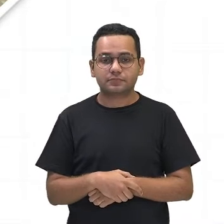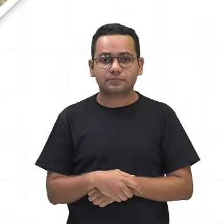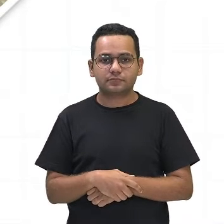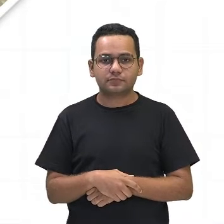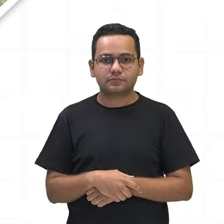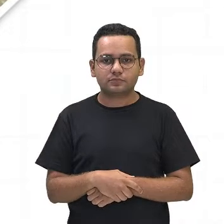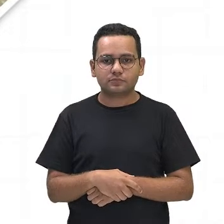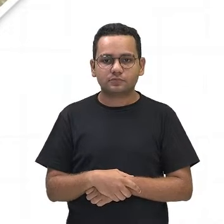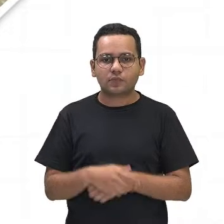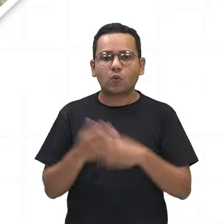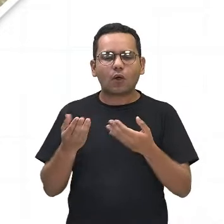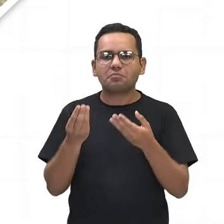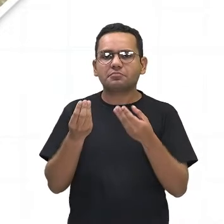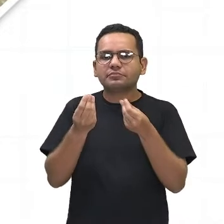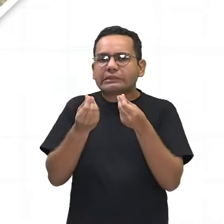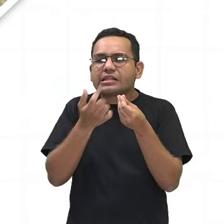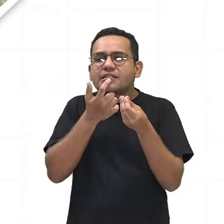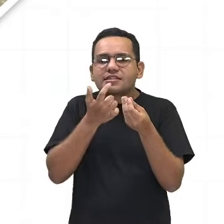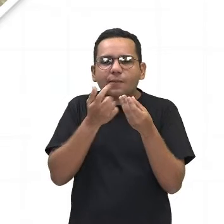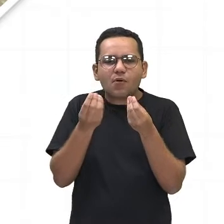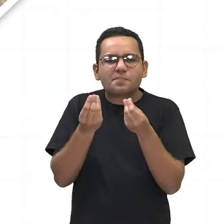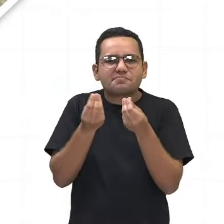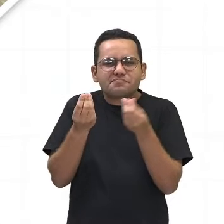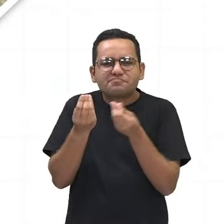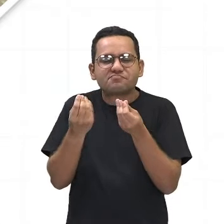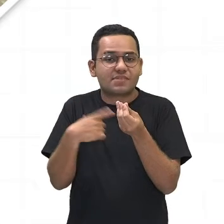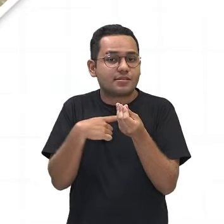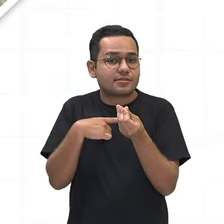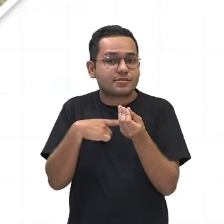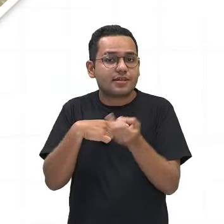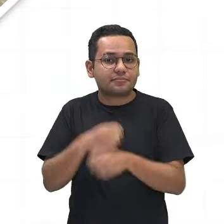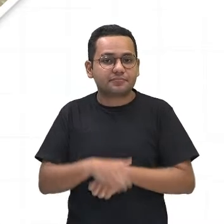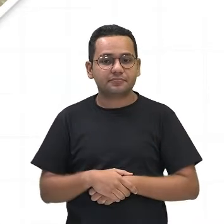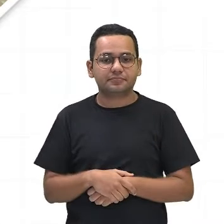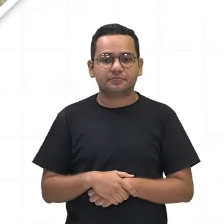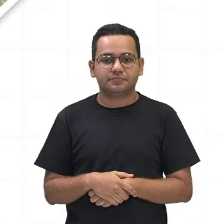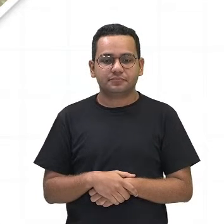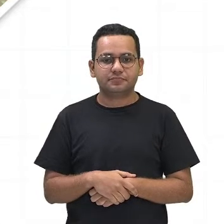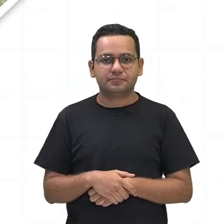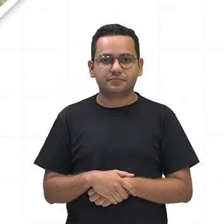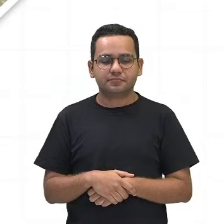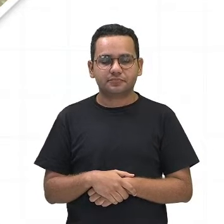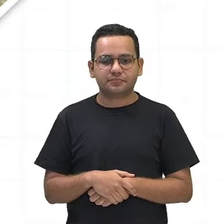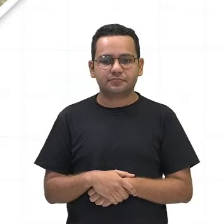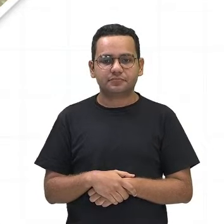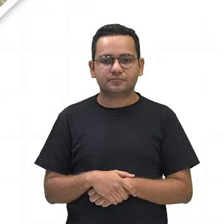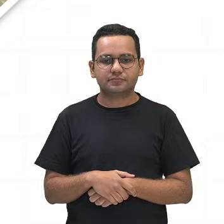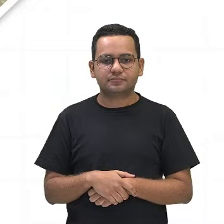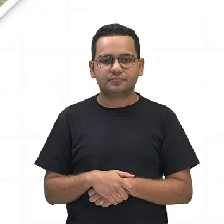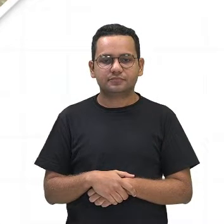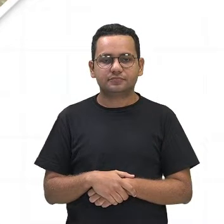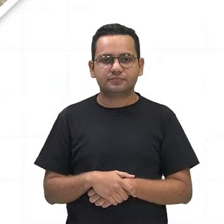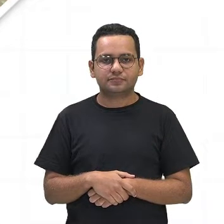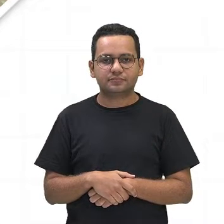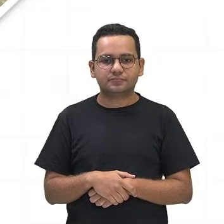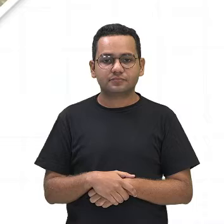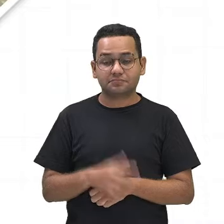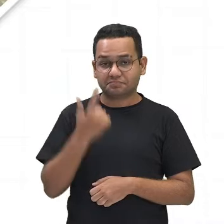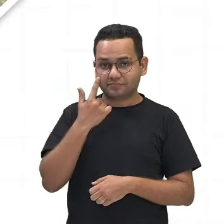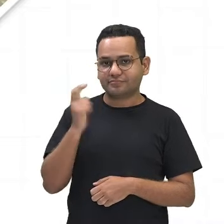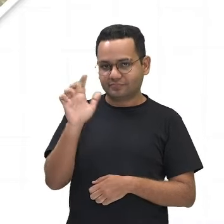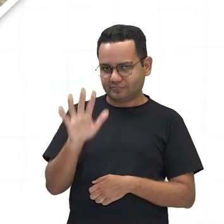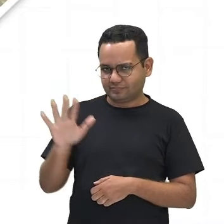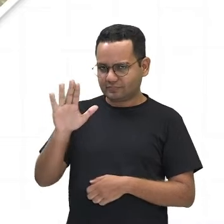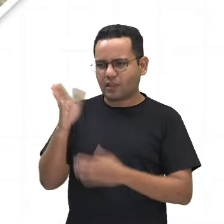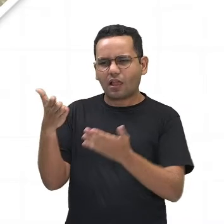que sabores essas frutas possuem? Então, nós temos aqui na nossa ilustração